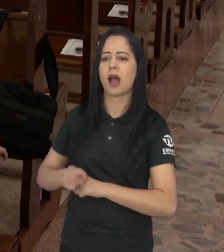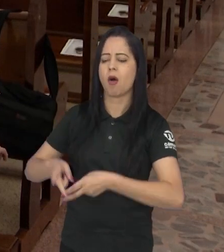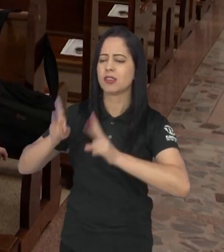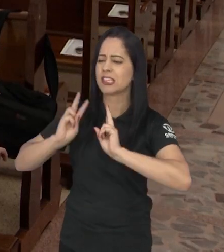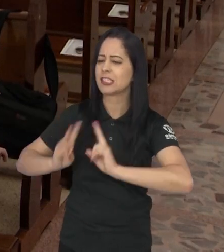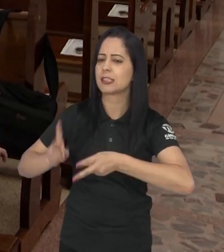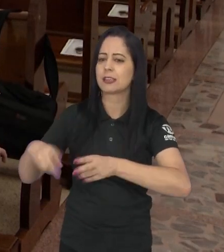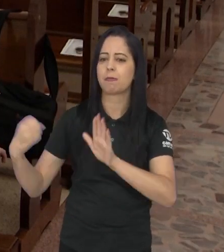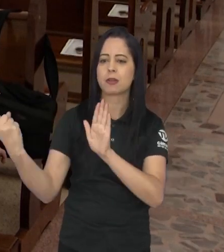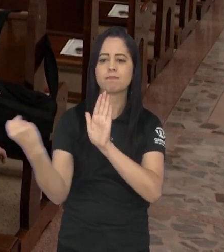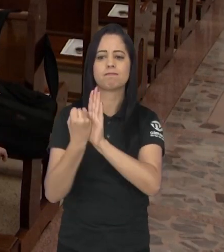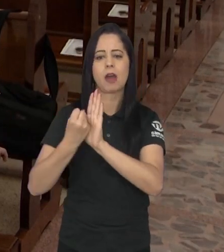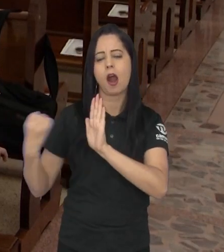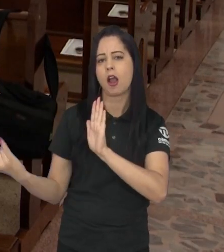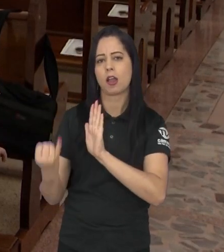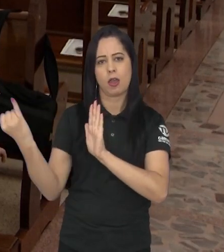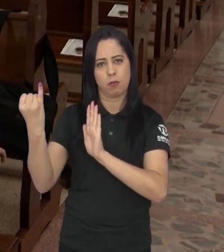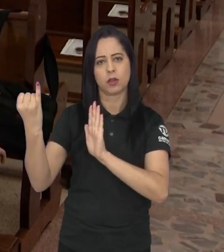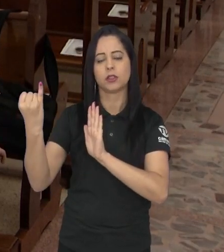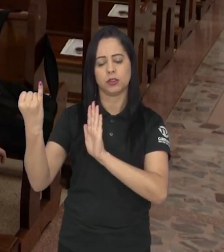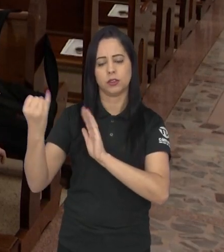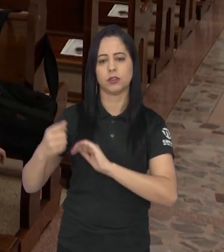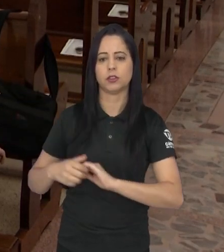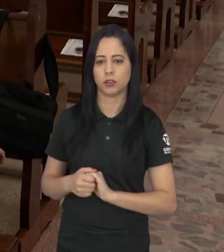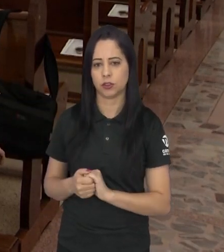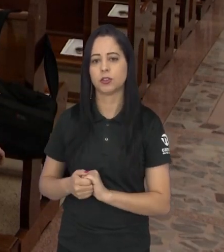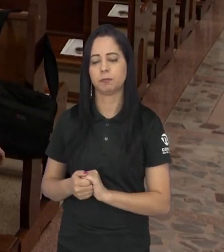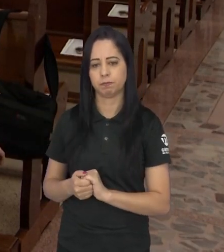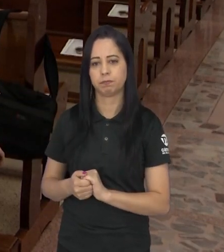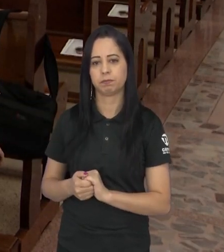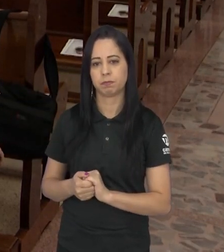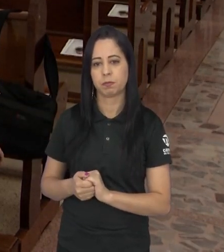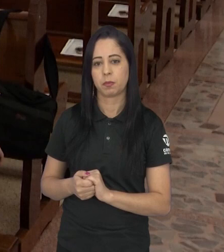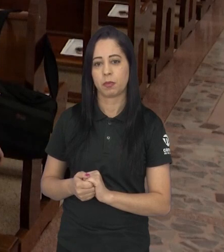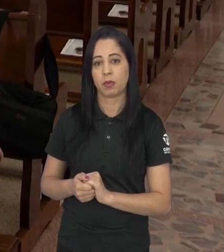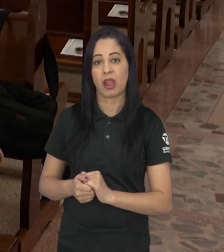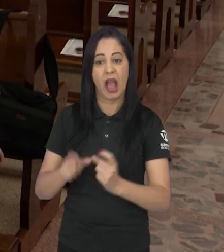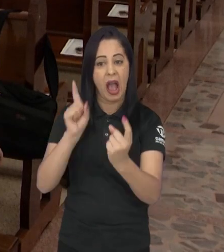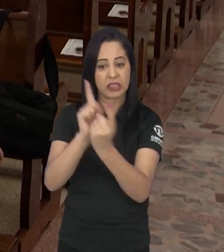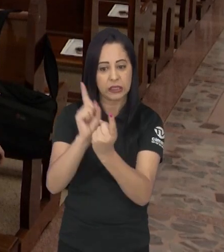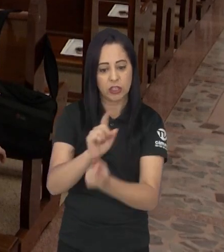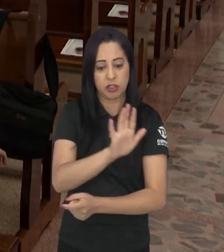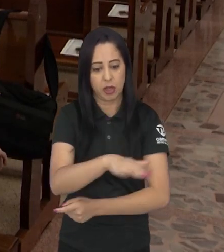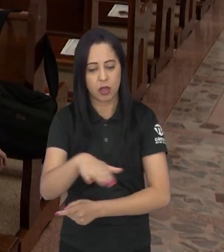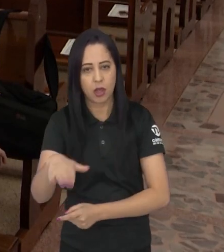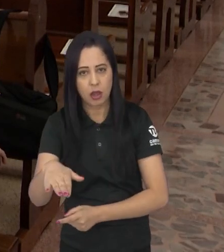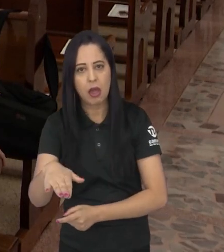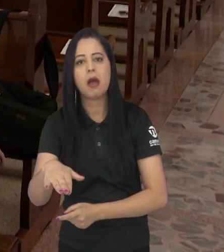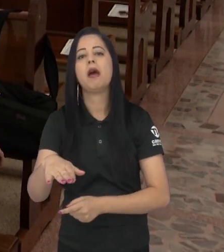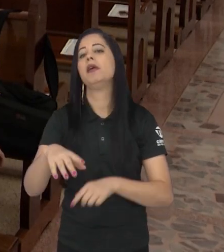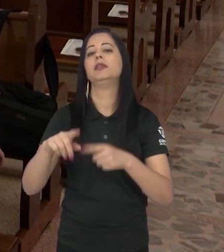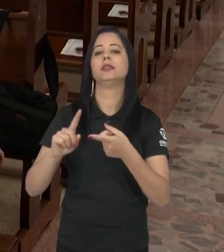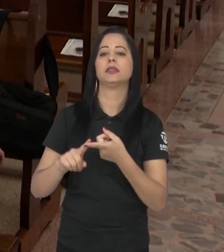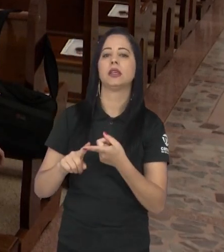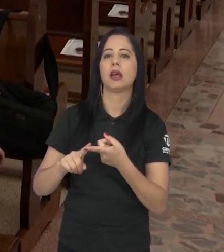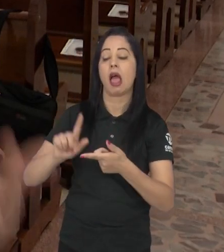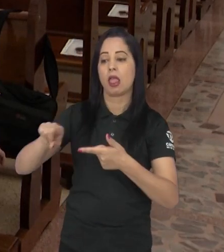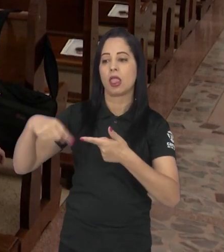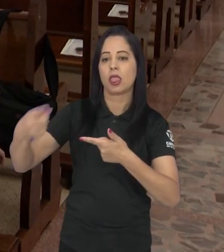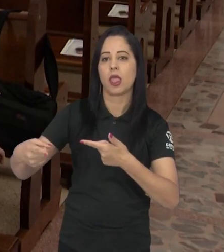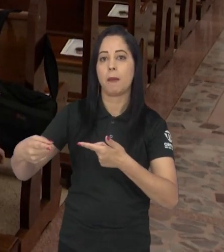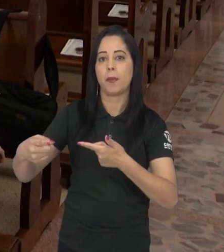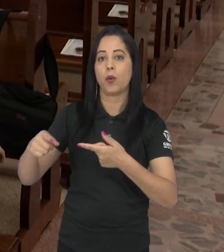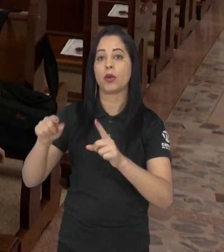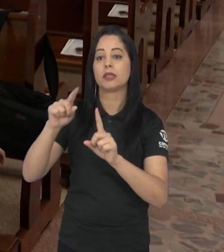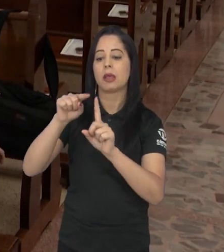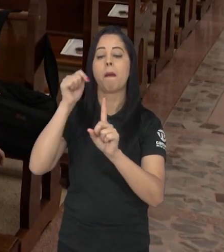marco importante na saúde de São José dos Campos, seja atendendo crianças no início,